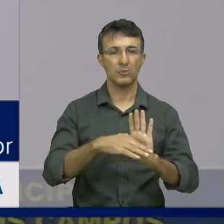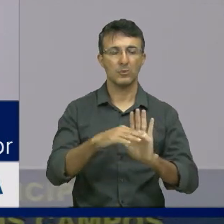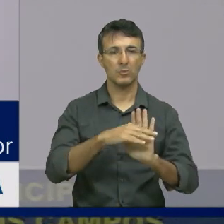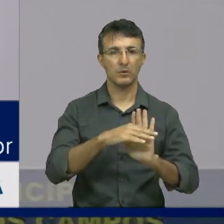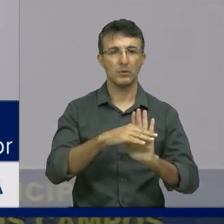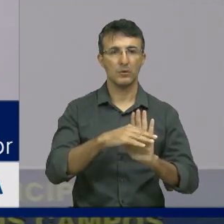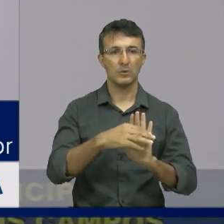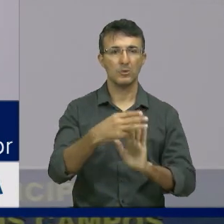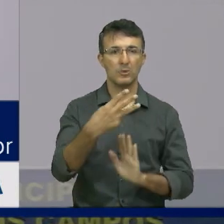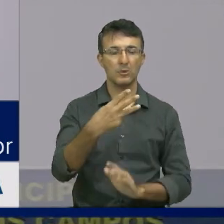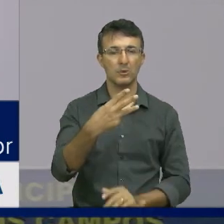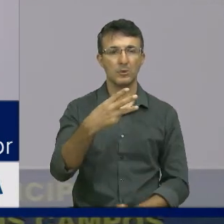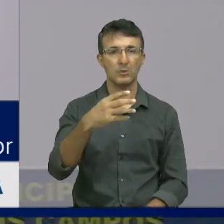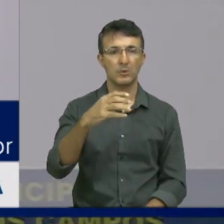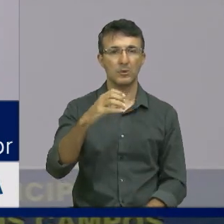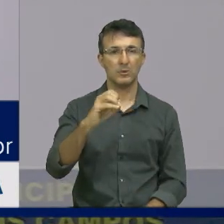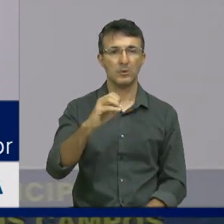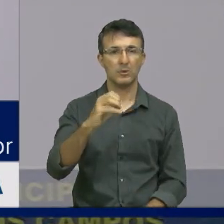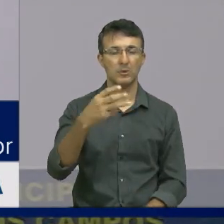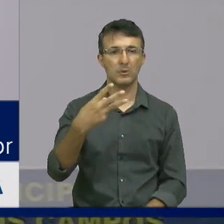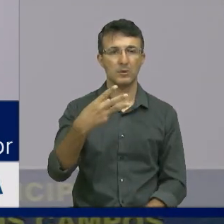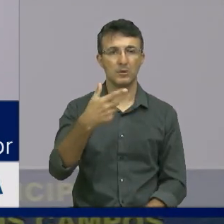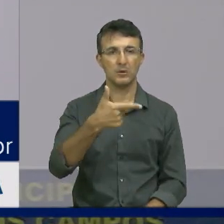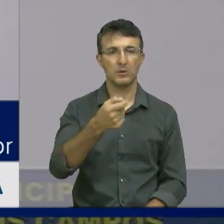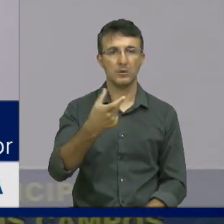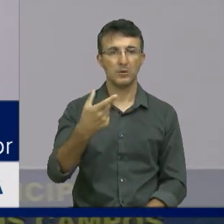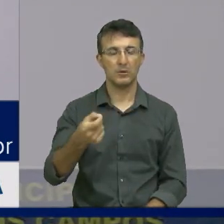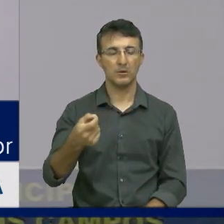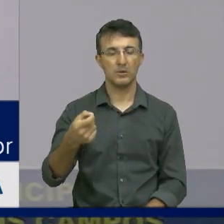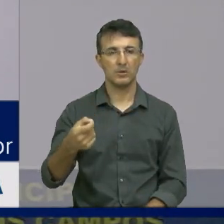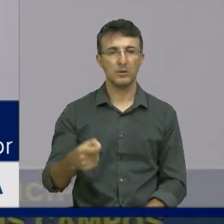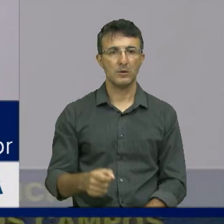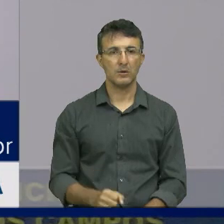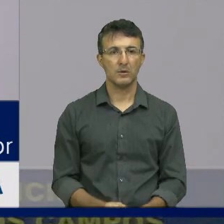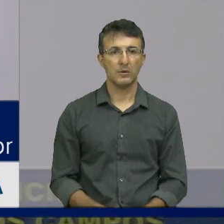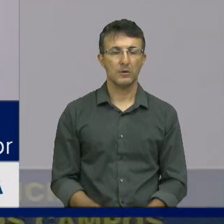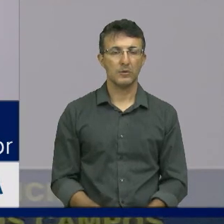303-2020, de autoria do Poder Executivo.